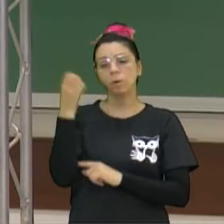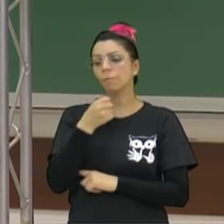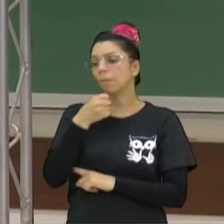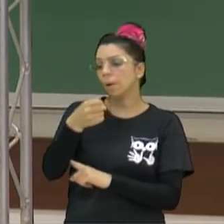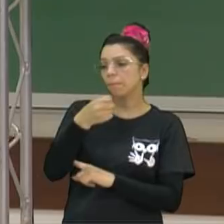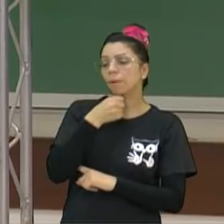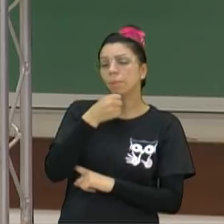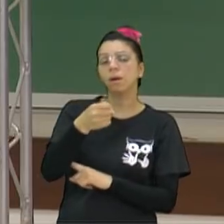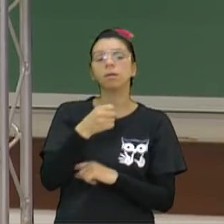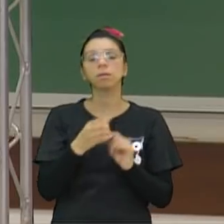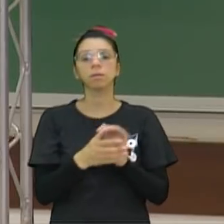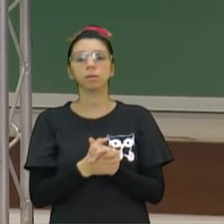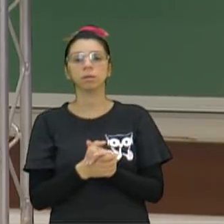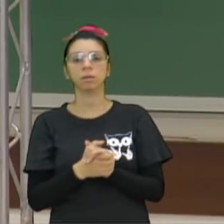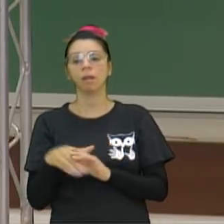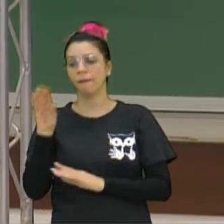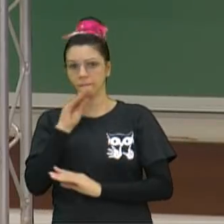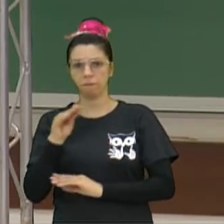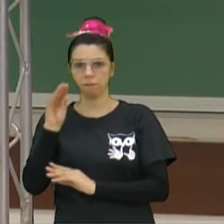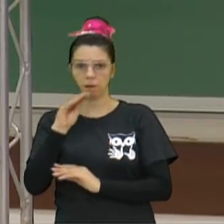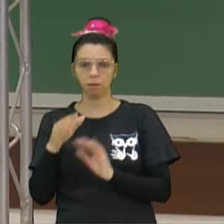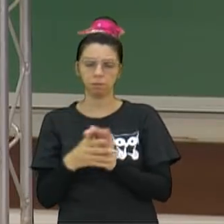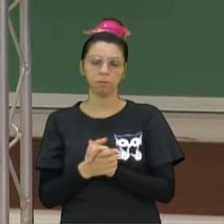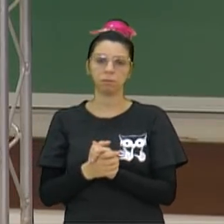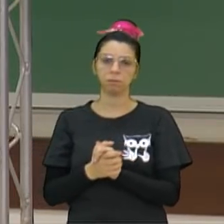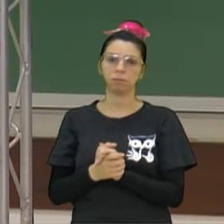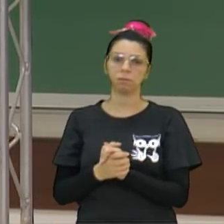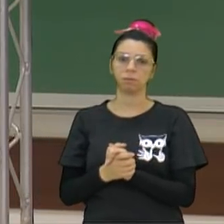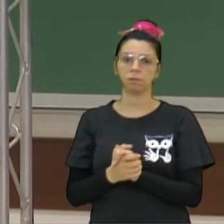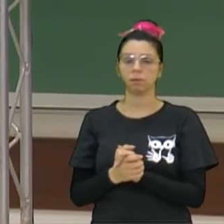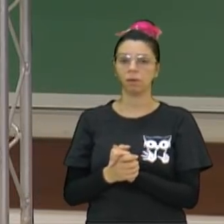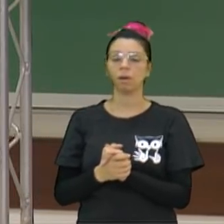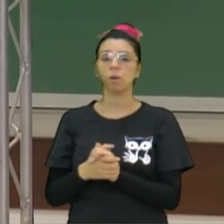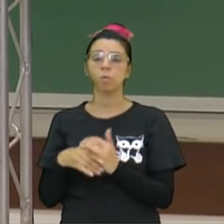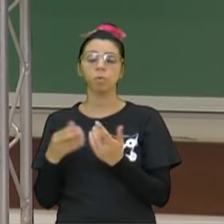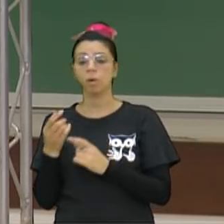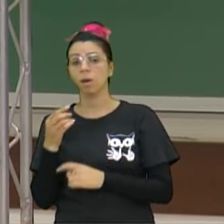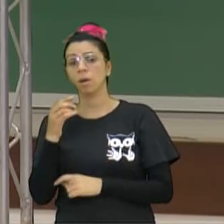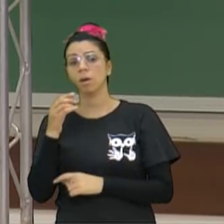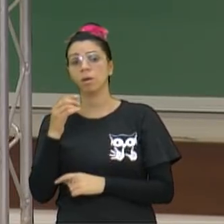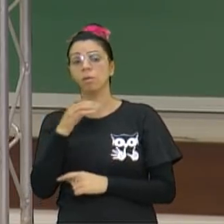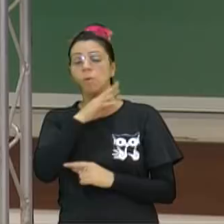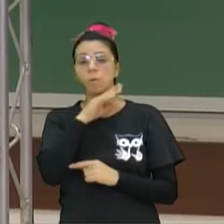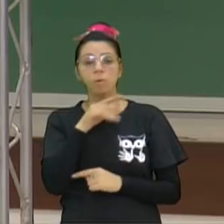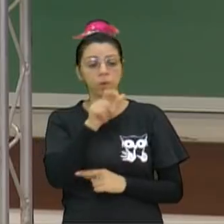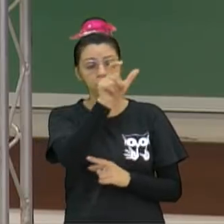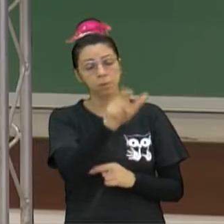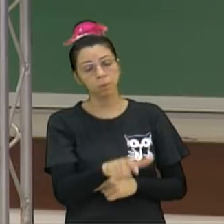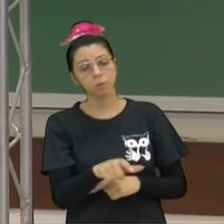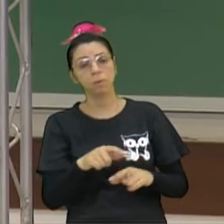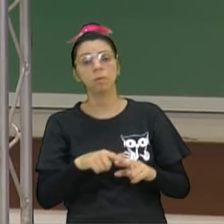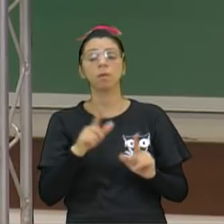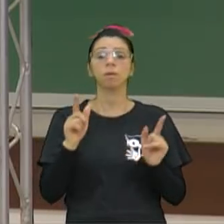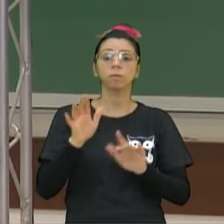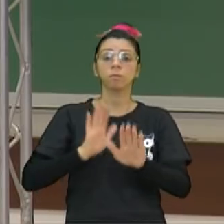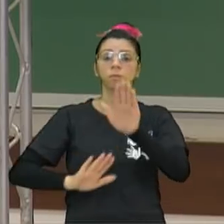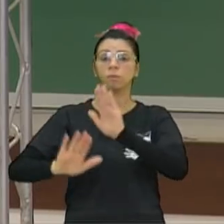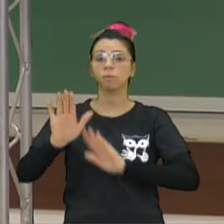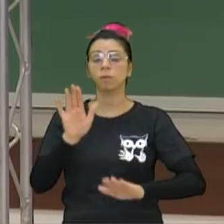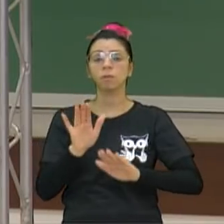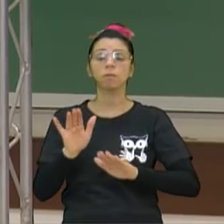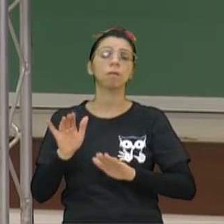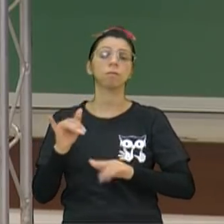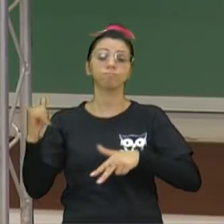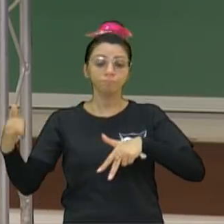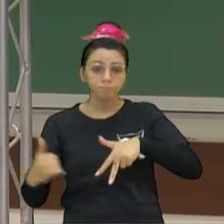em alguns momentos possa ser ofensivo para alguém e a gente às vezes sem ter a intenção acabar também caindo no cometimento de um